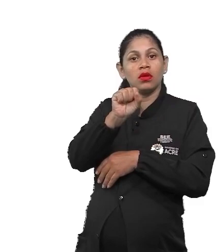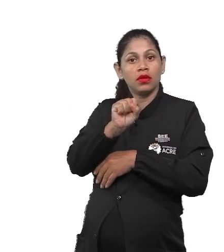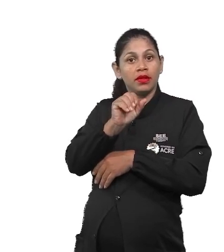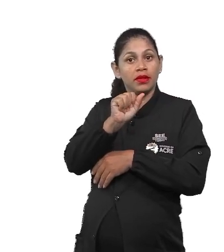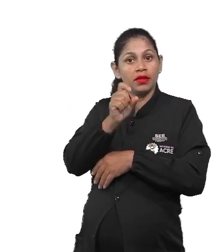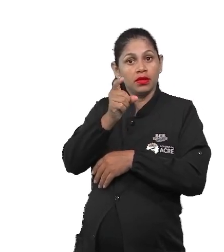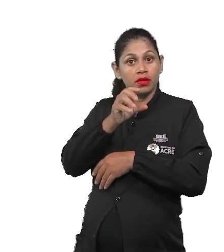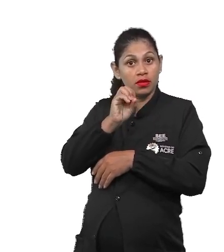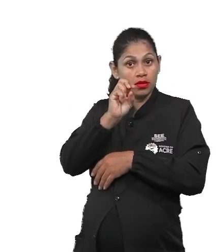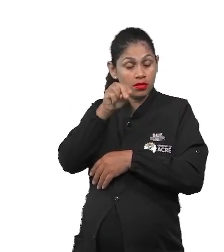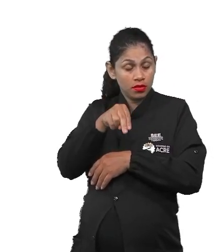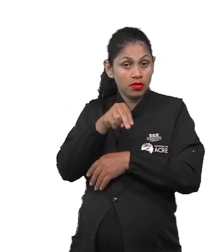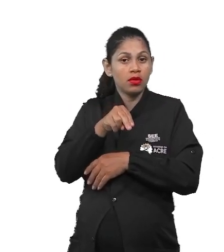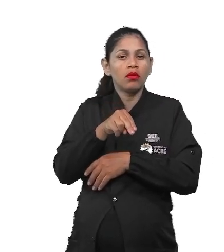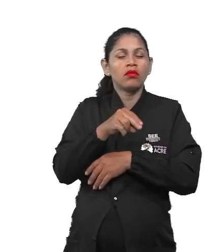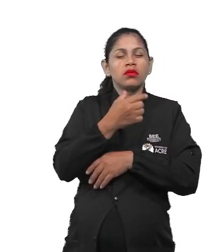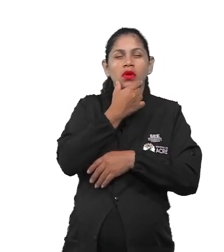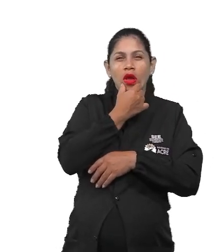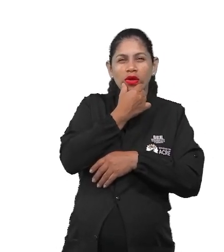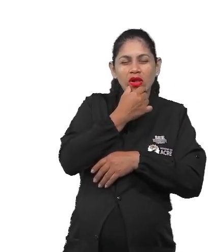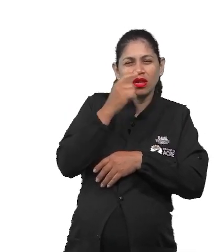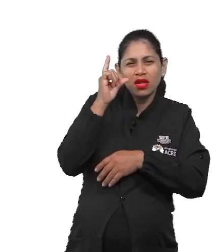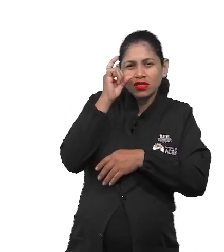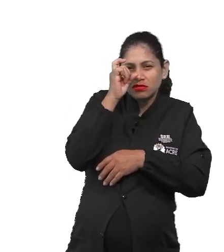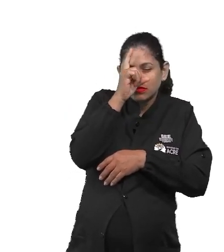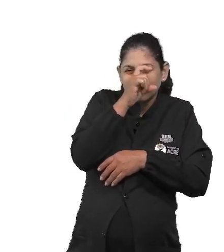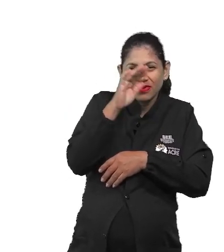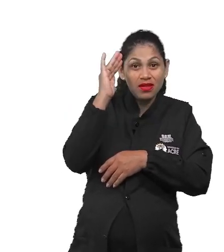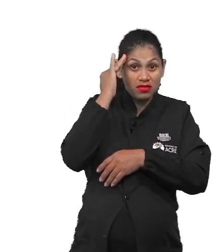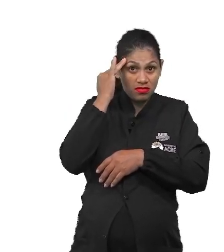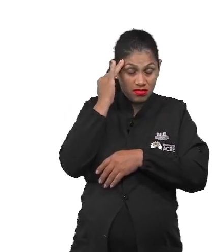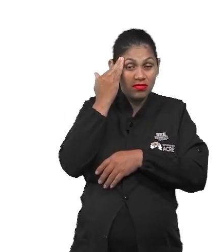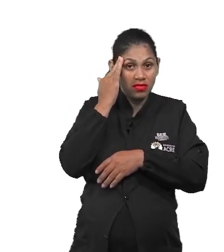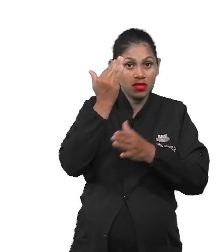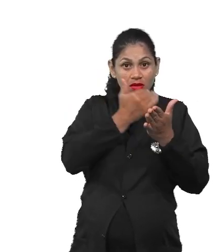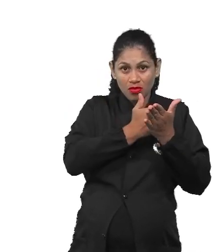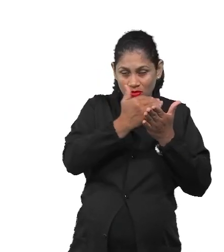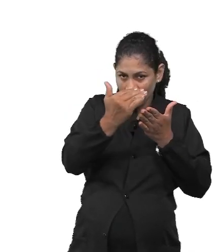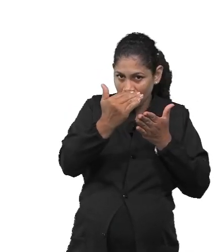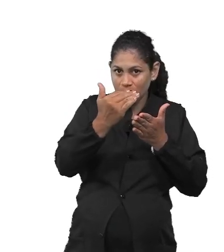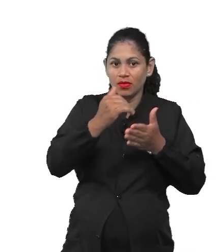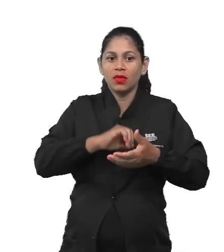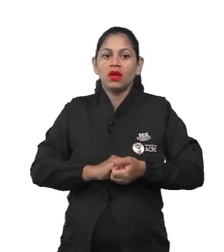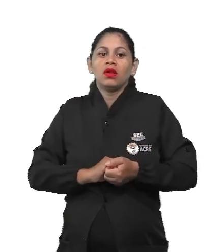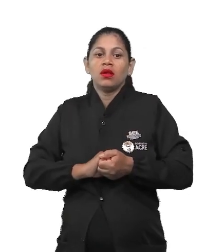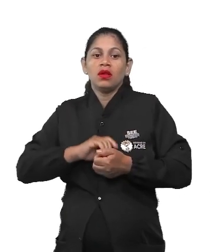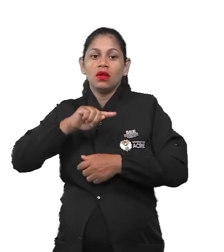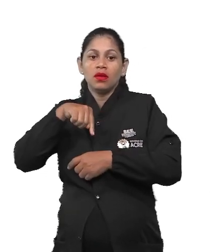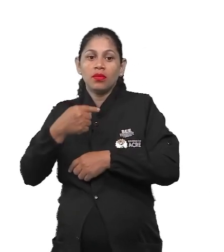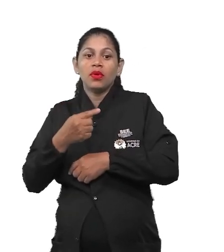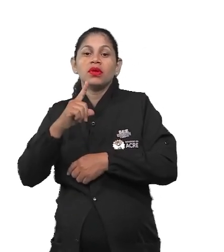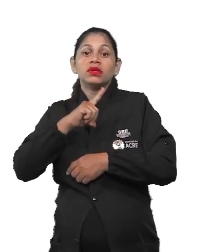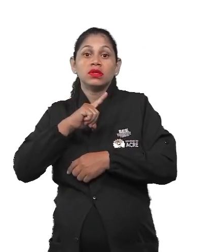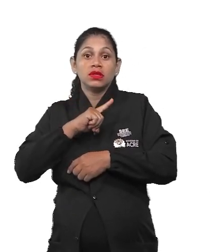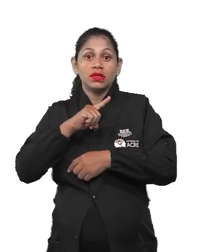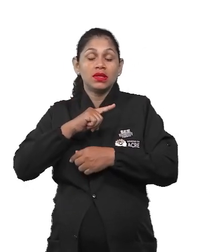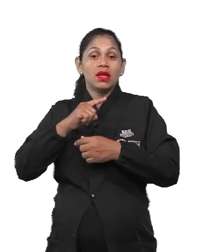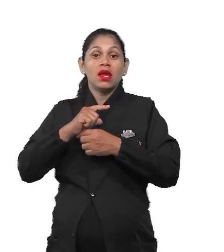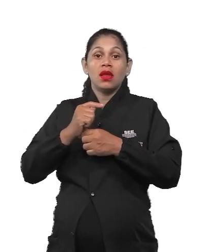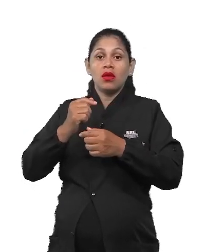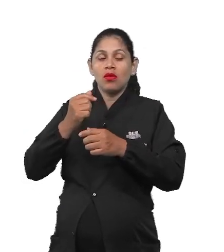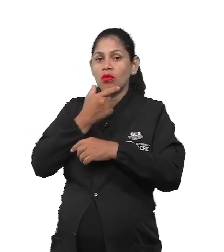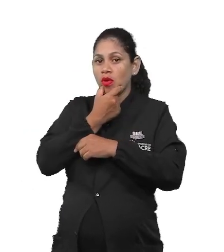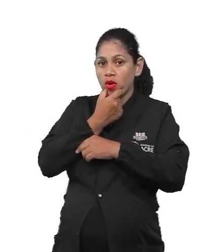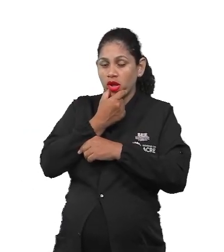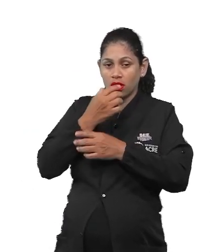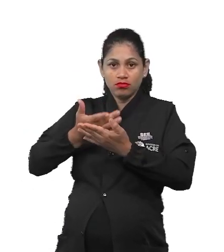aquele inglês um pouco mais difícil de compreender. Nós temos o Old English, que também vem logo após o